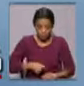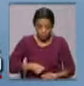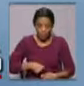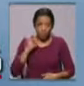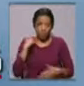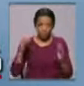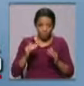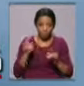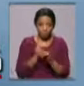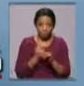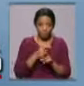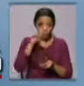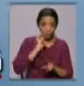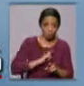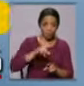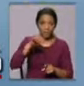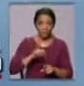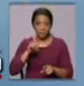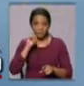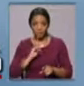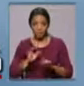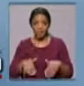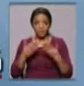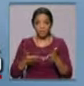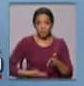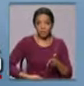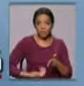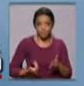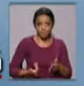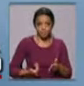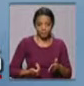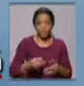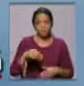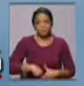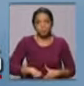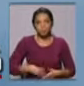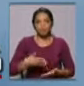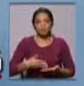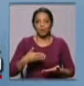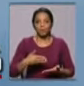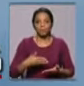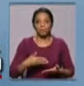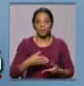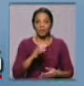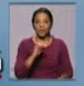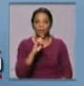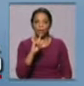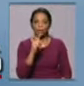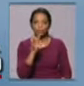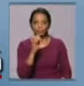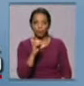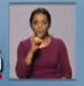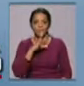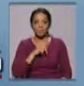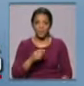os núcleos dos óvulos da mãe e da dadora são retirados conservando-se apenas o núcleo do óvulo da mãe do bebé